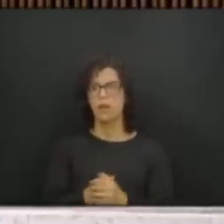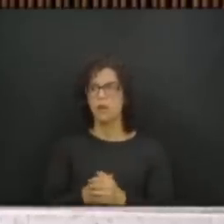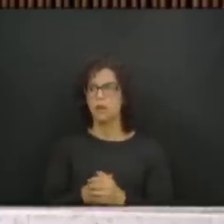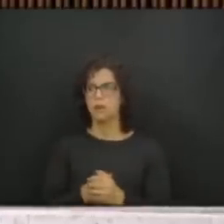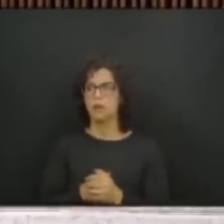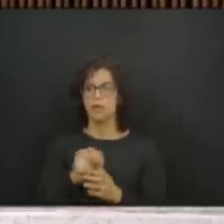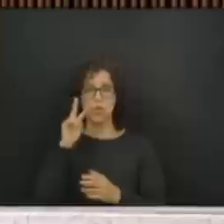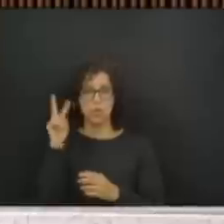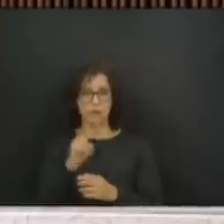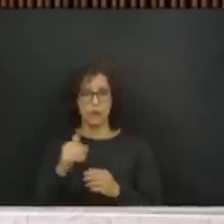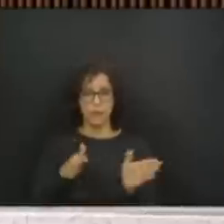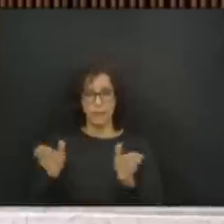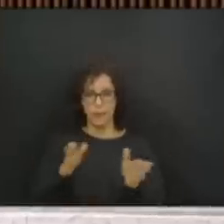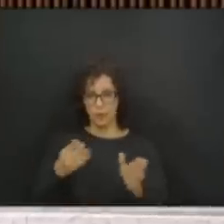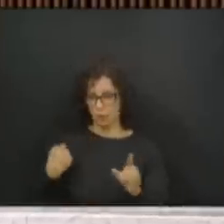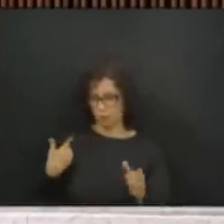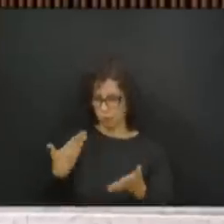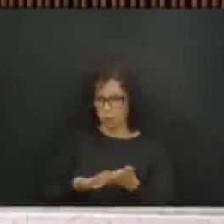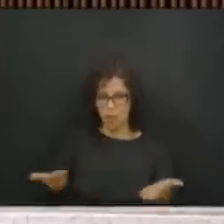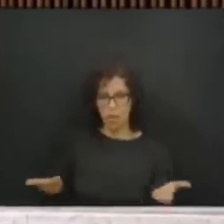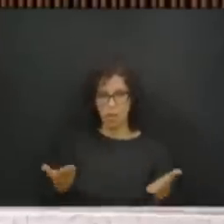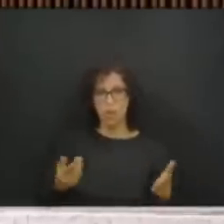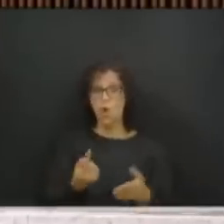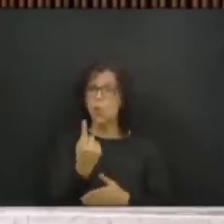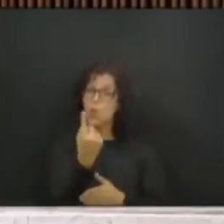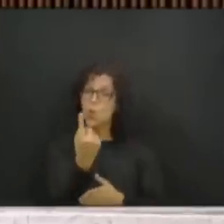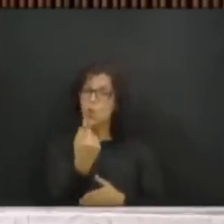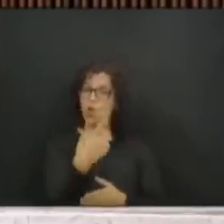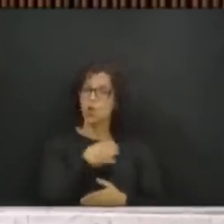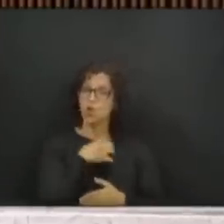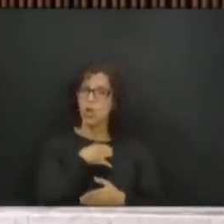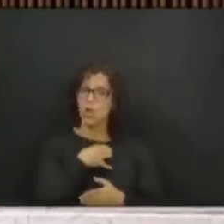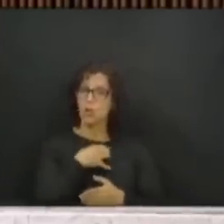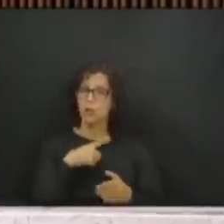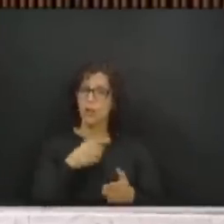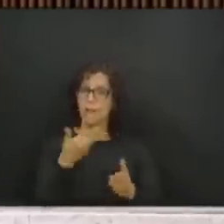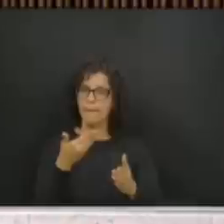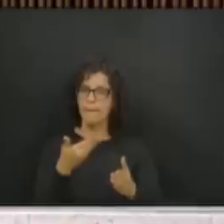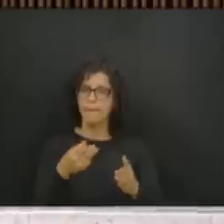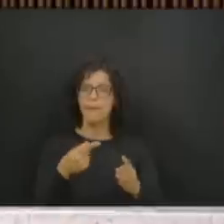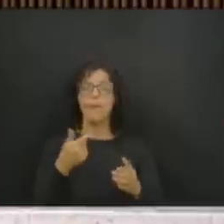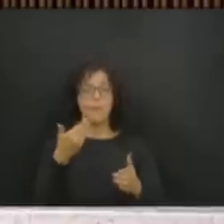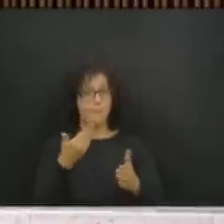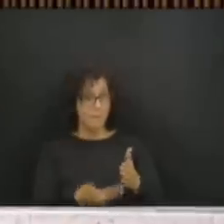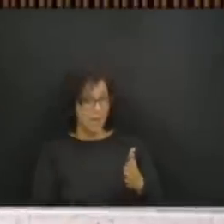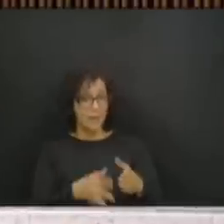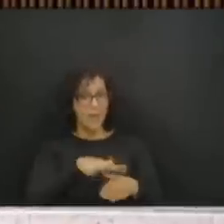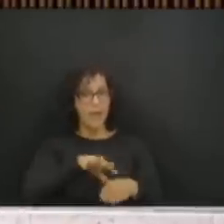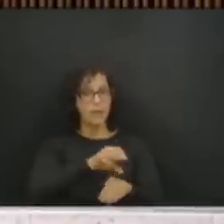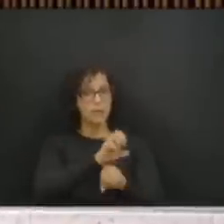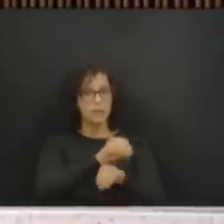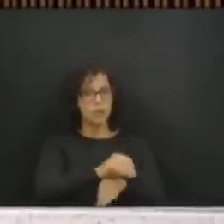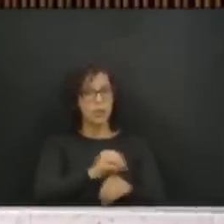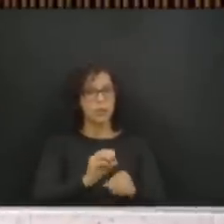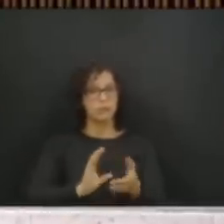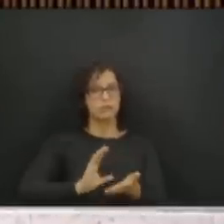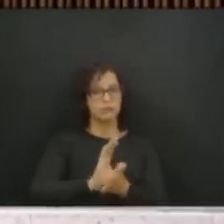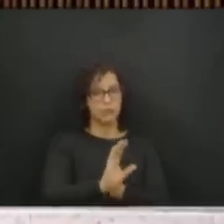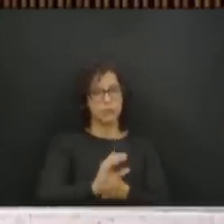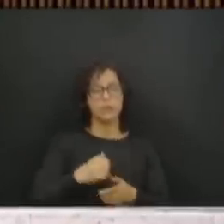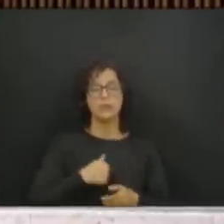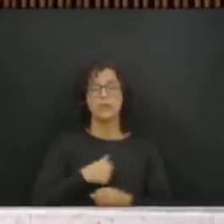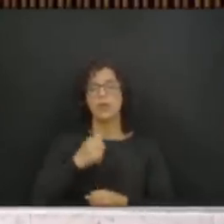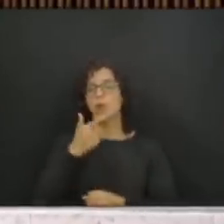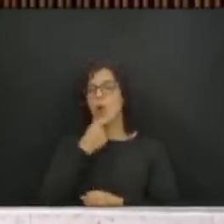nesse último período esta é apenas uma de muitas perdas da educação para os Oremos segundo estudo do